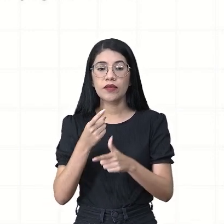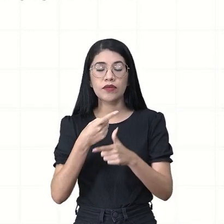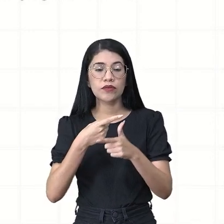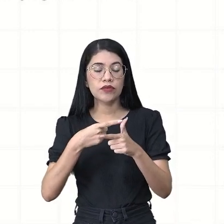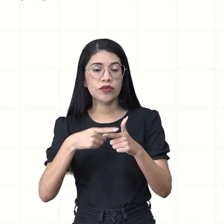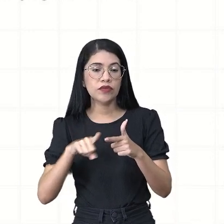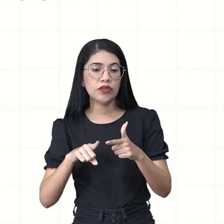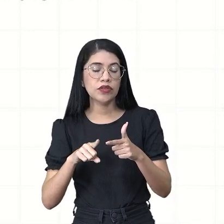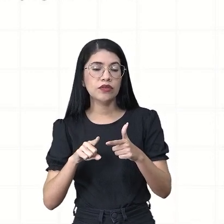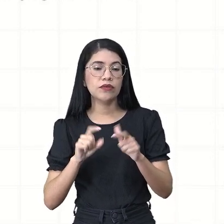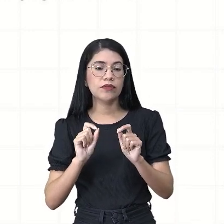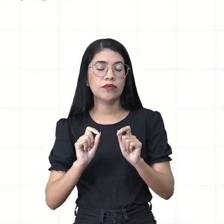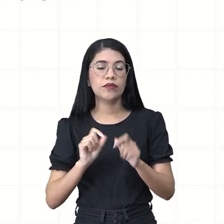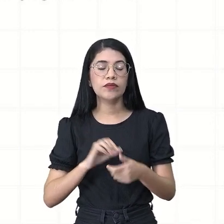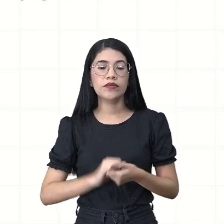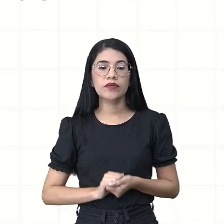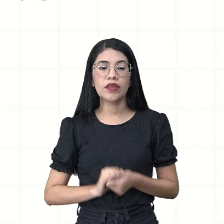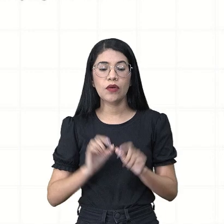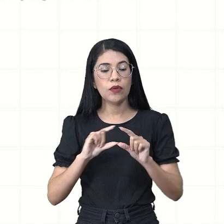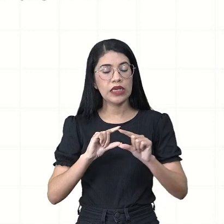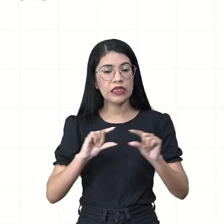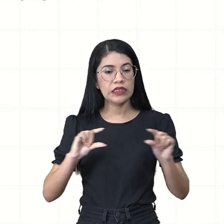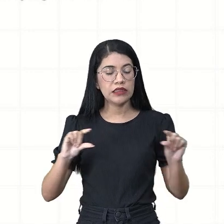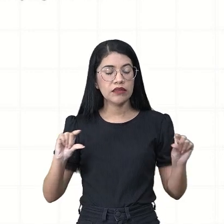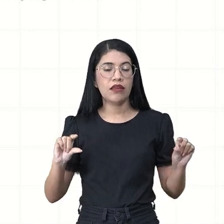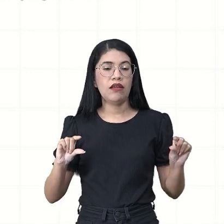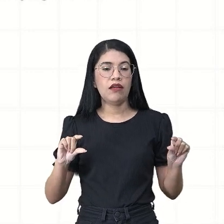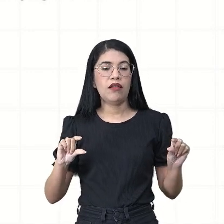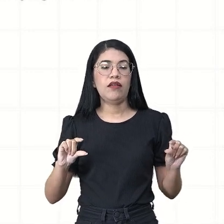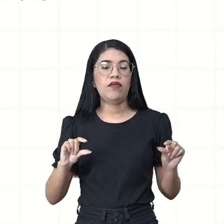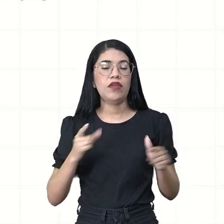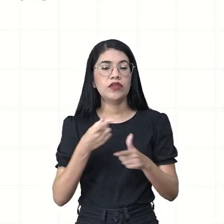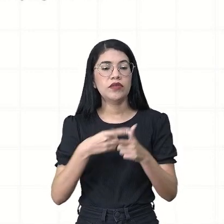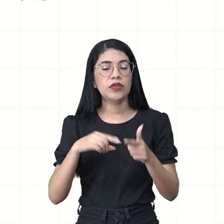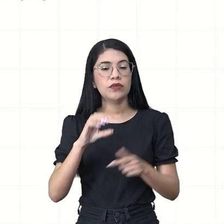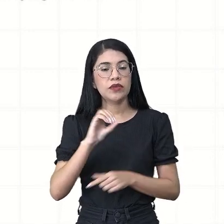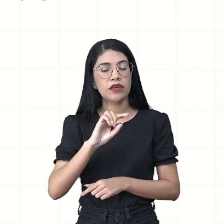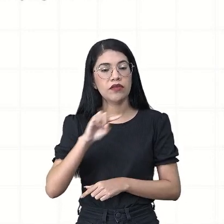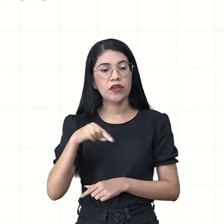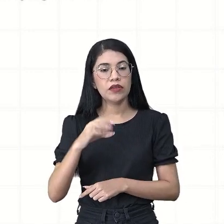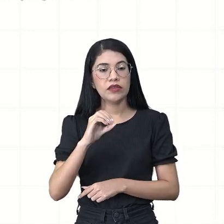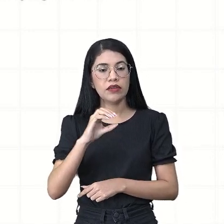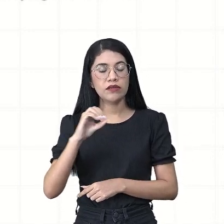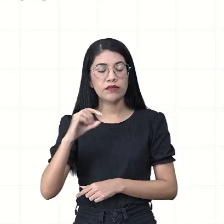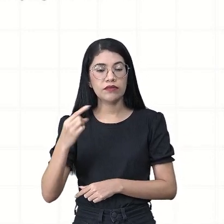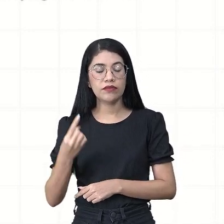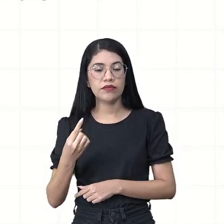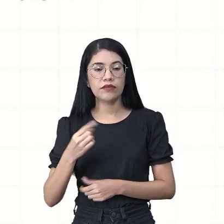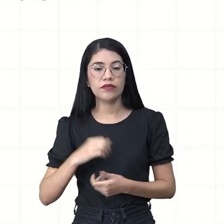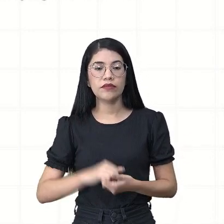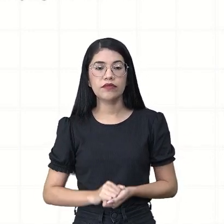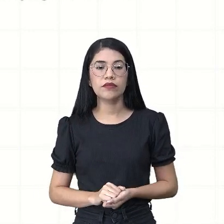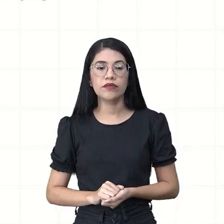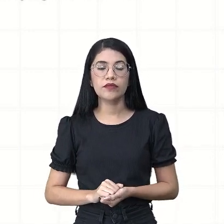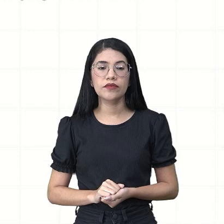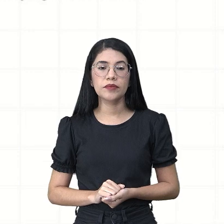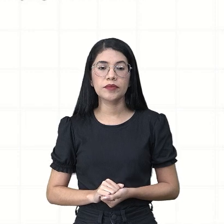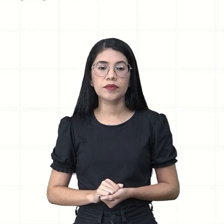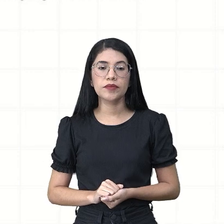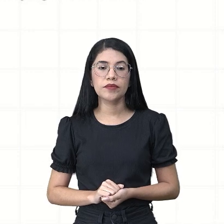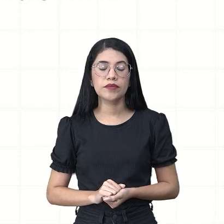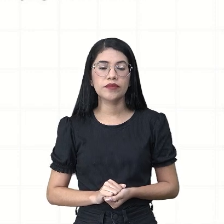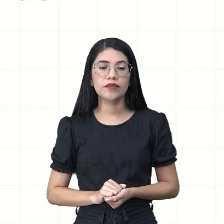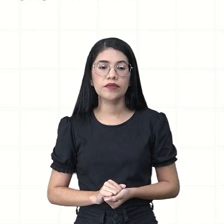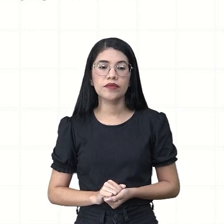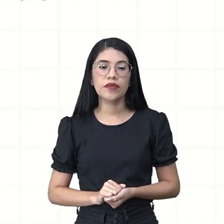para saber quantas vezes vai caber aí 1 milésimo dentro desse número todo aí de baixo, né? E aí eu